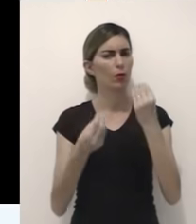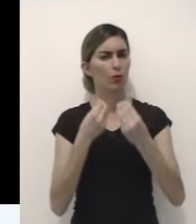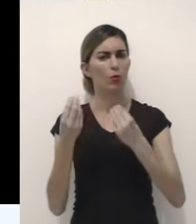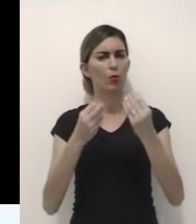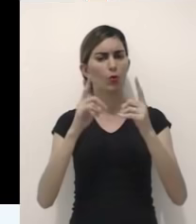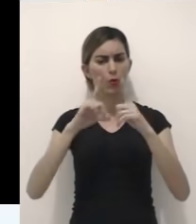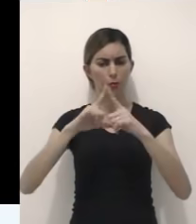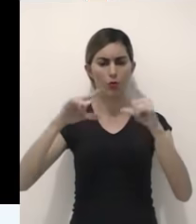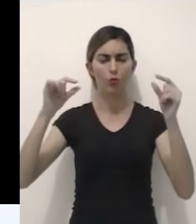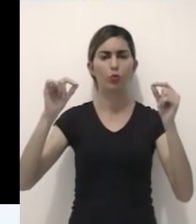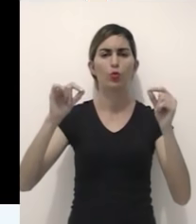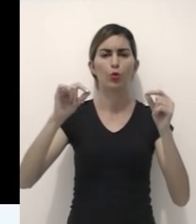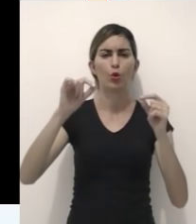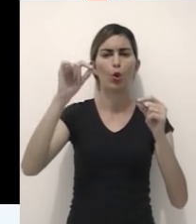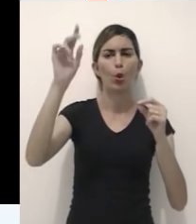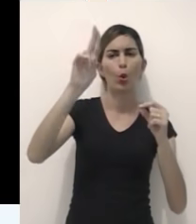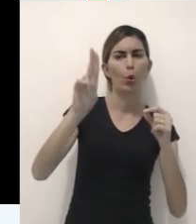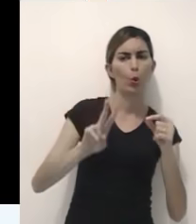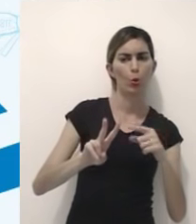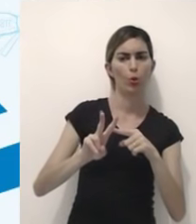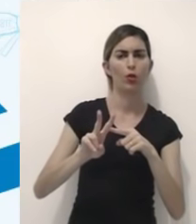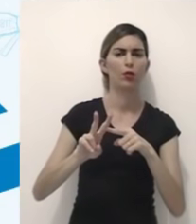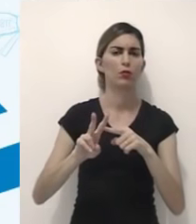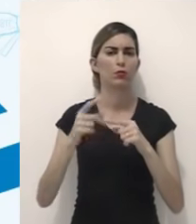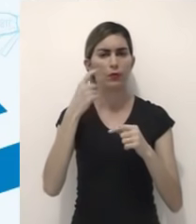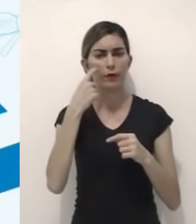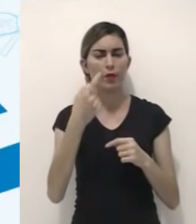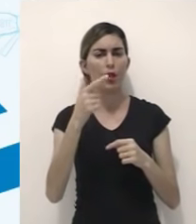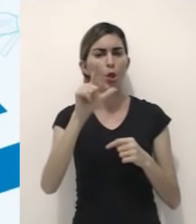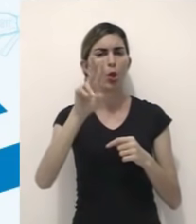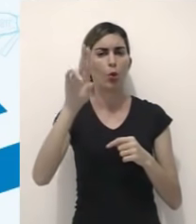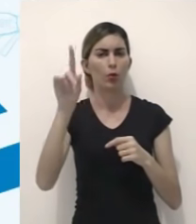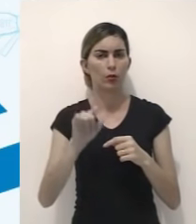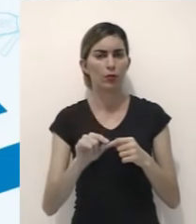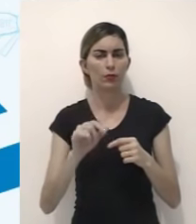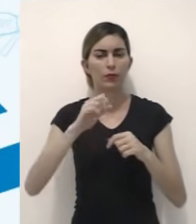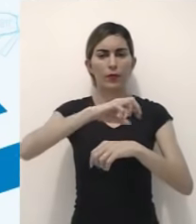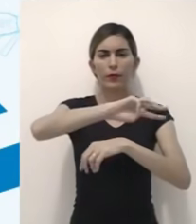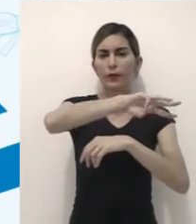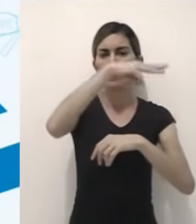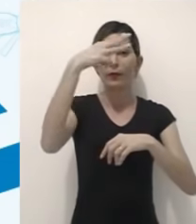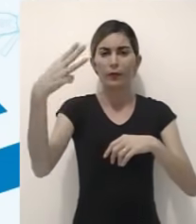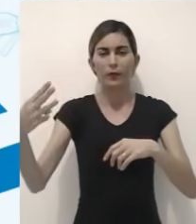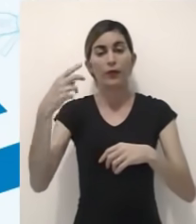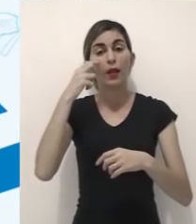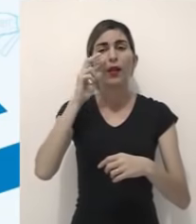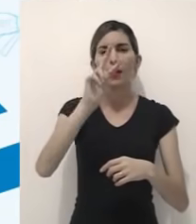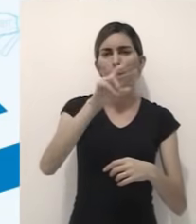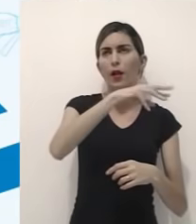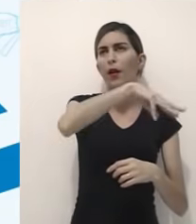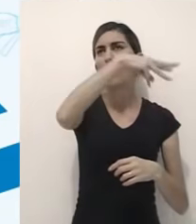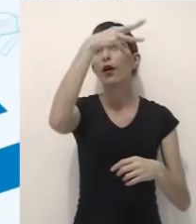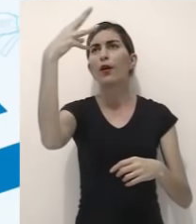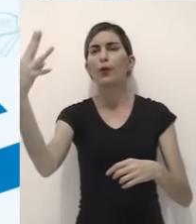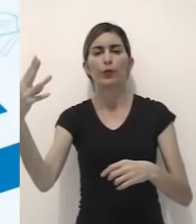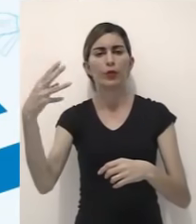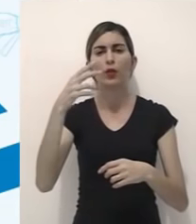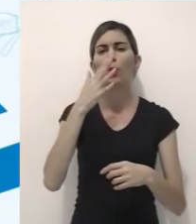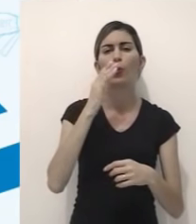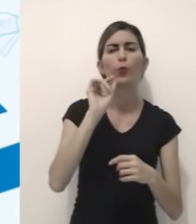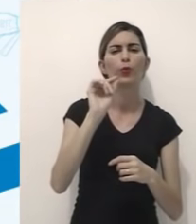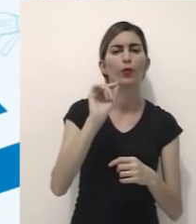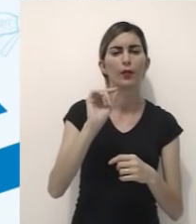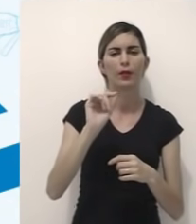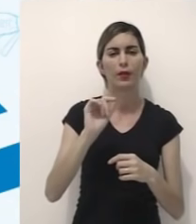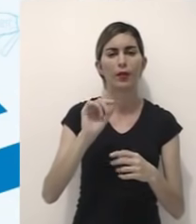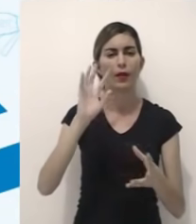pouco de como é que a luz, do que a luz é feita. Se você lembrar de um arco-íris, você vai ver que o